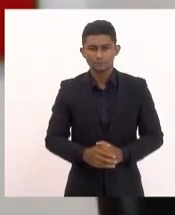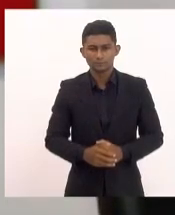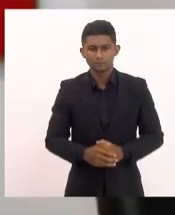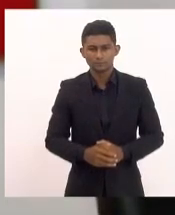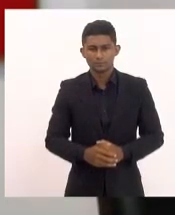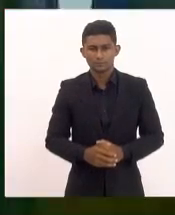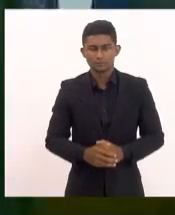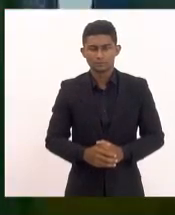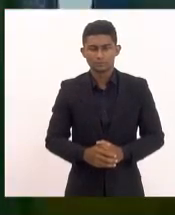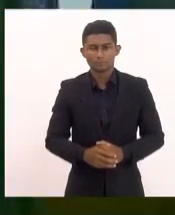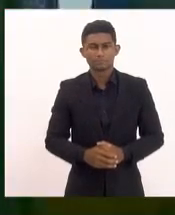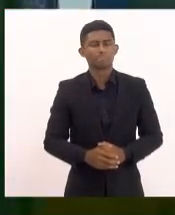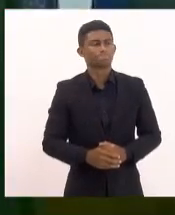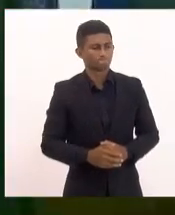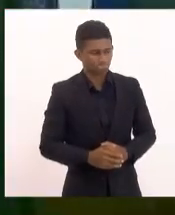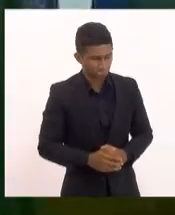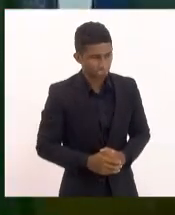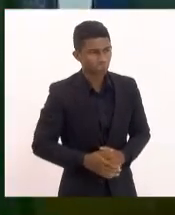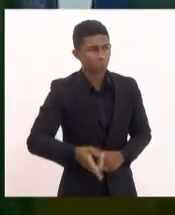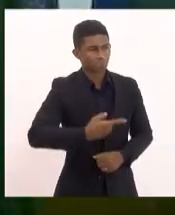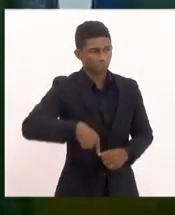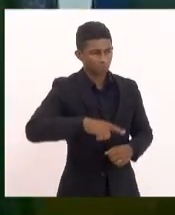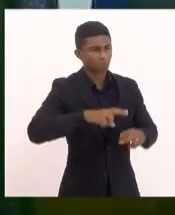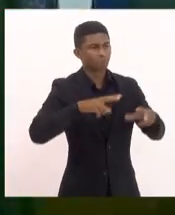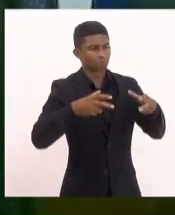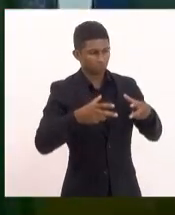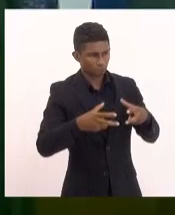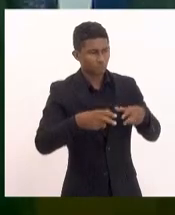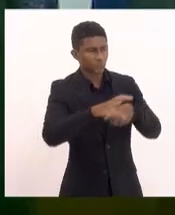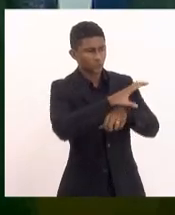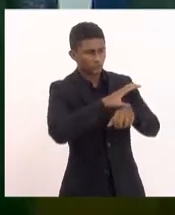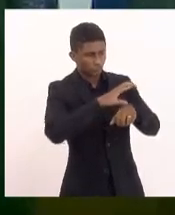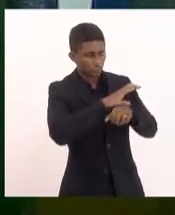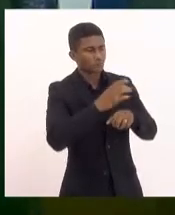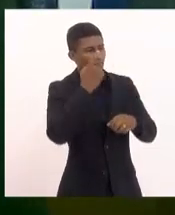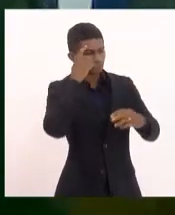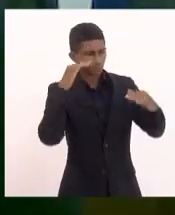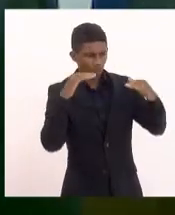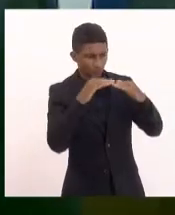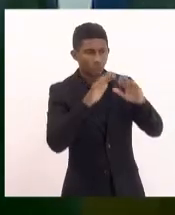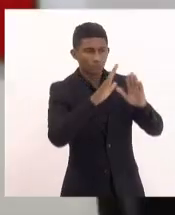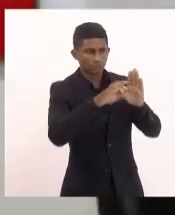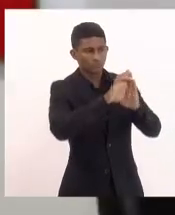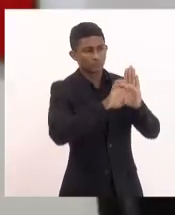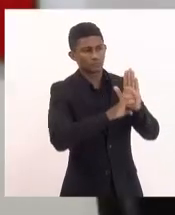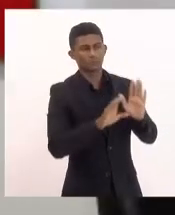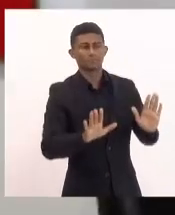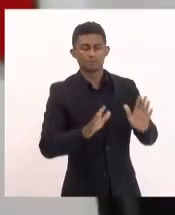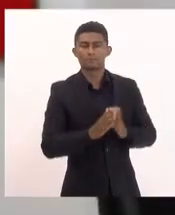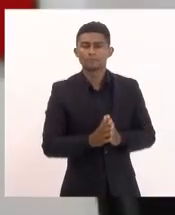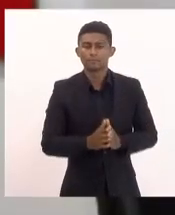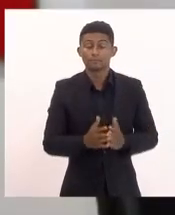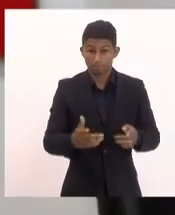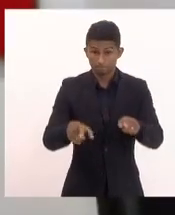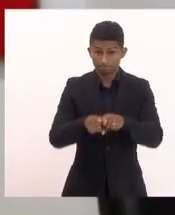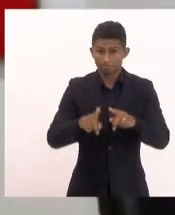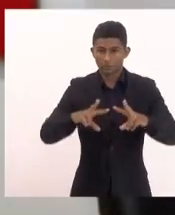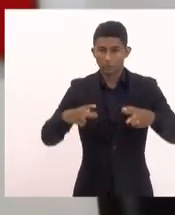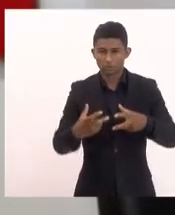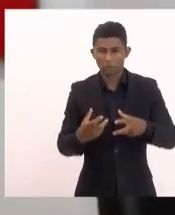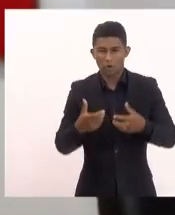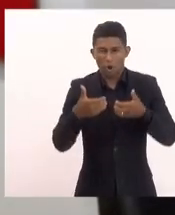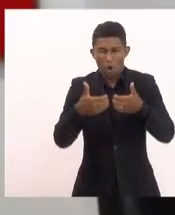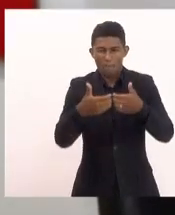Senhor presidente, o parecer é pela constitucionalidade com emendas. Pela Comissão de Transportes,